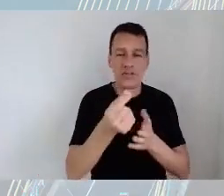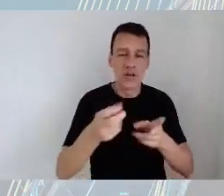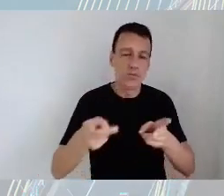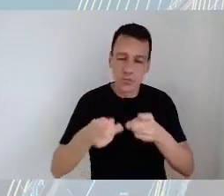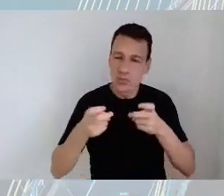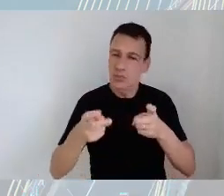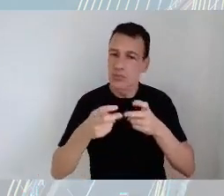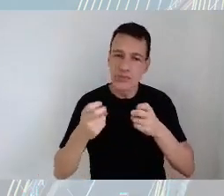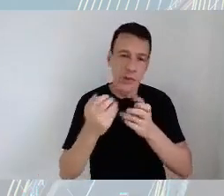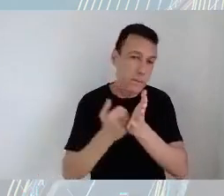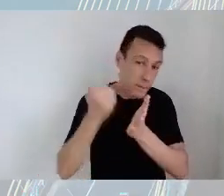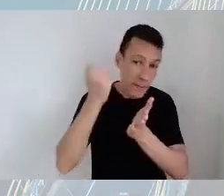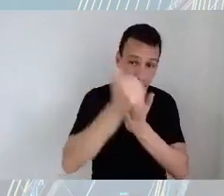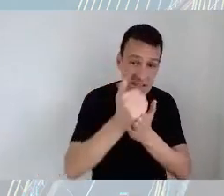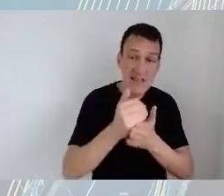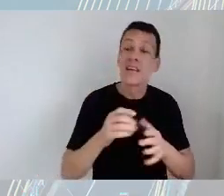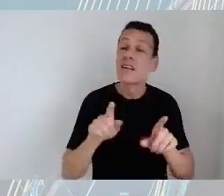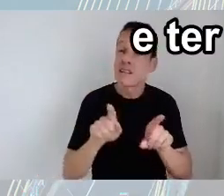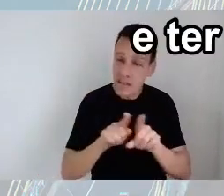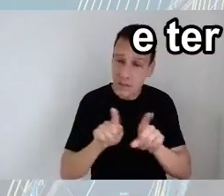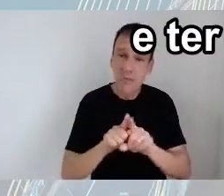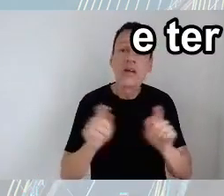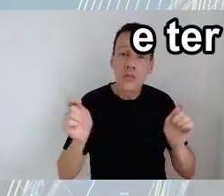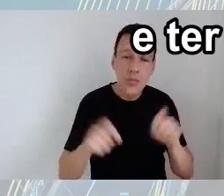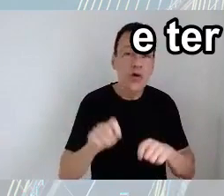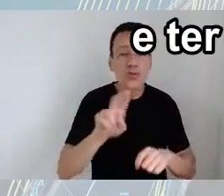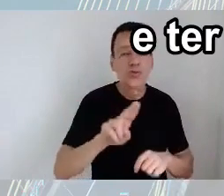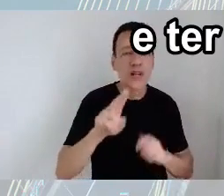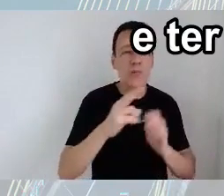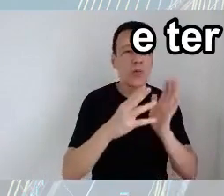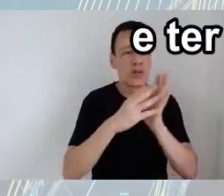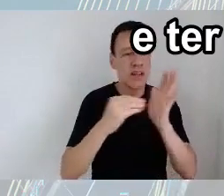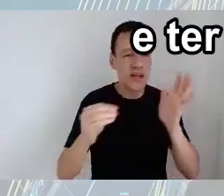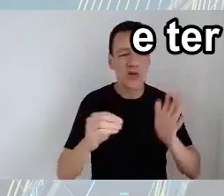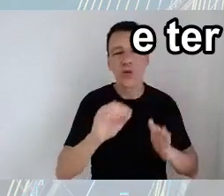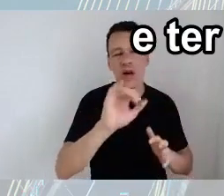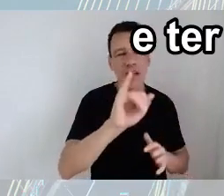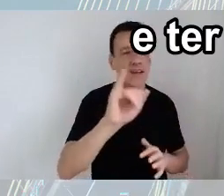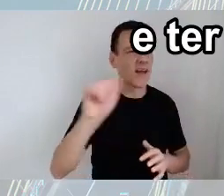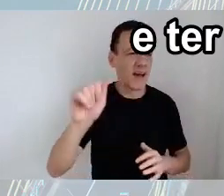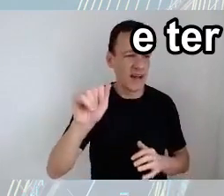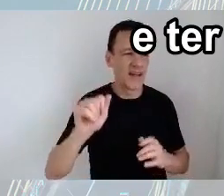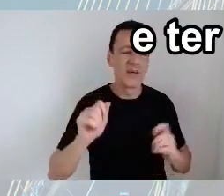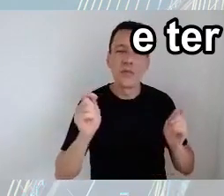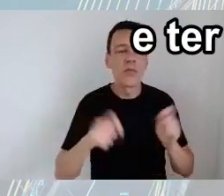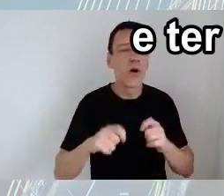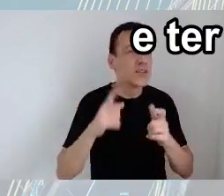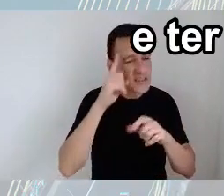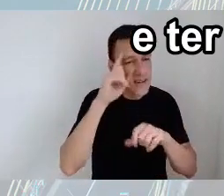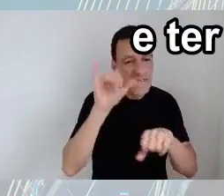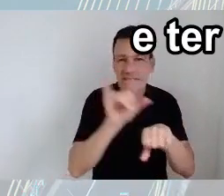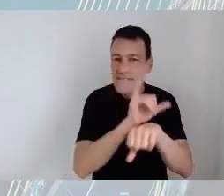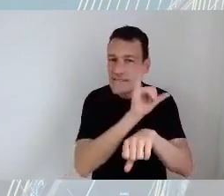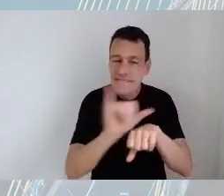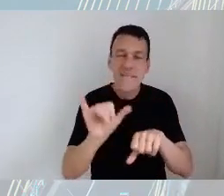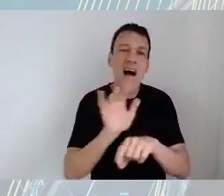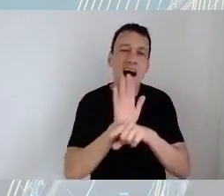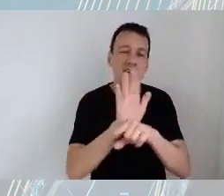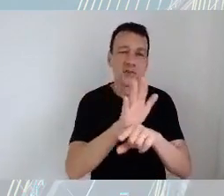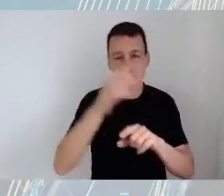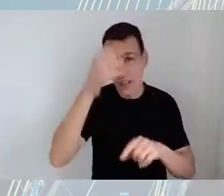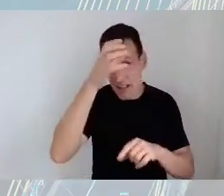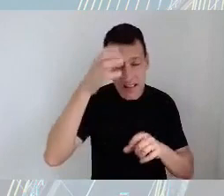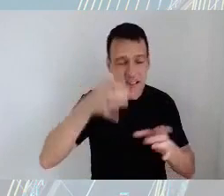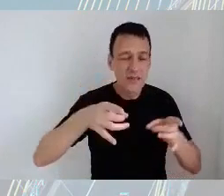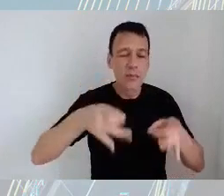utilizar modelos de AI para a gente trabalhar e ter estratégias personalizadas de retenção para os nossos clientes, né? Então,